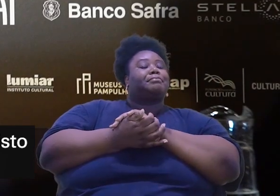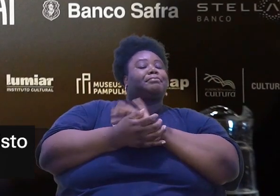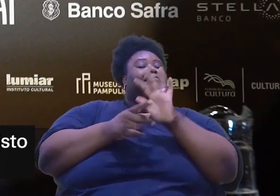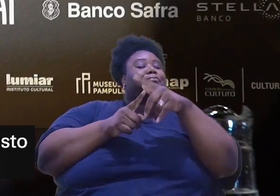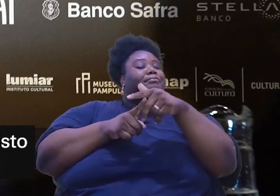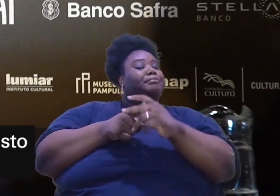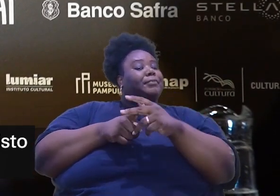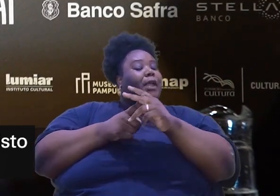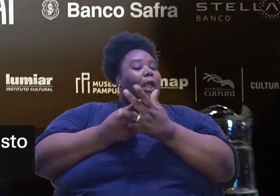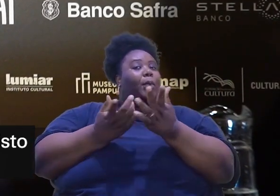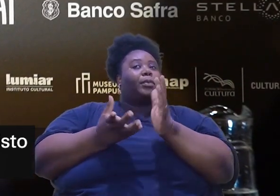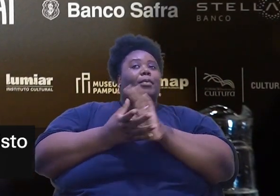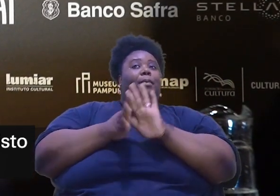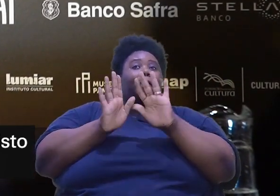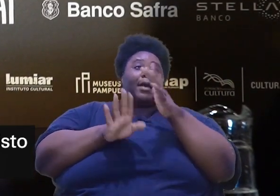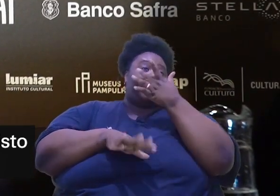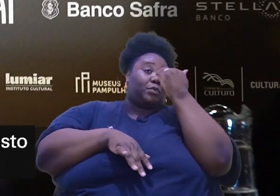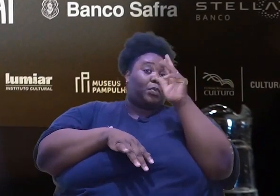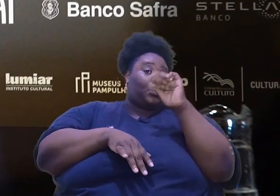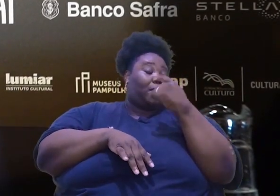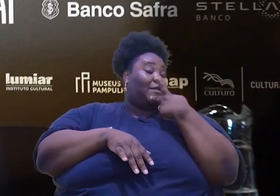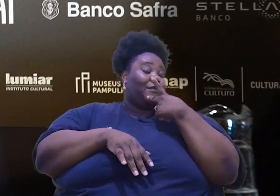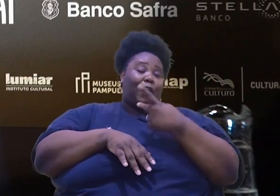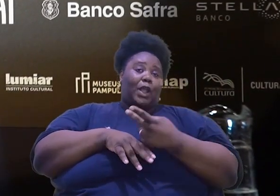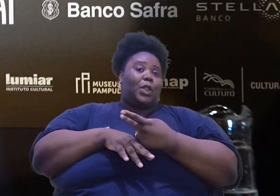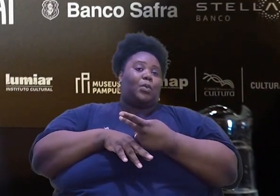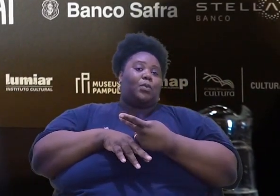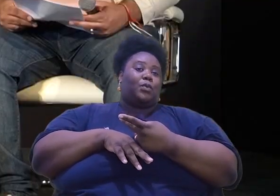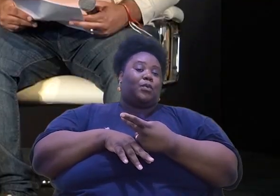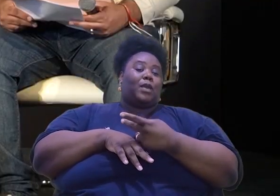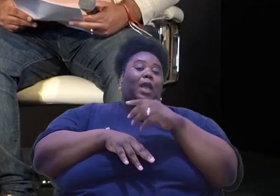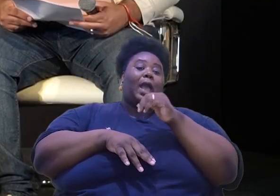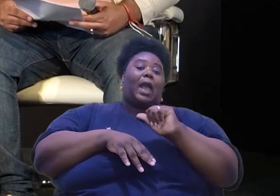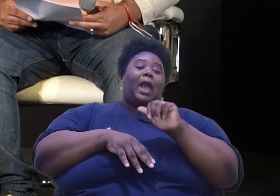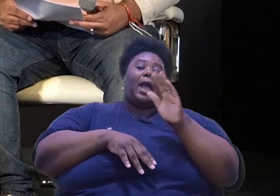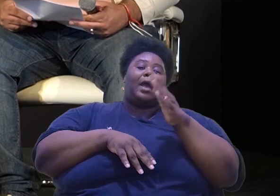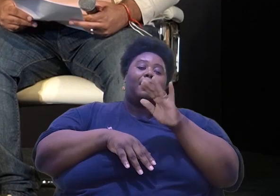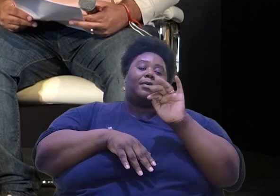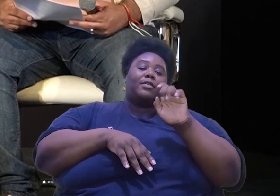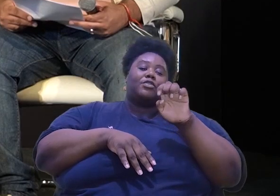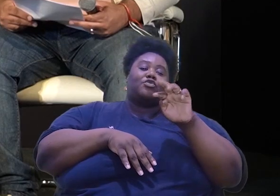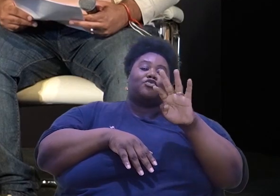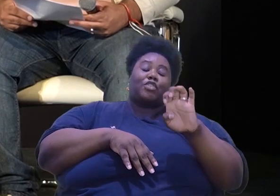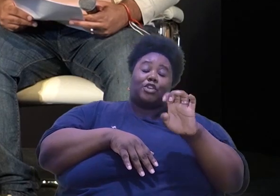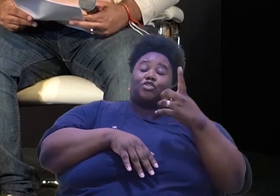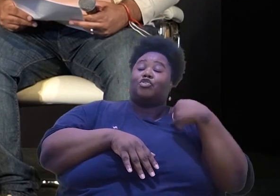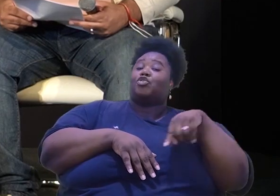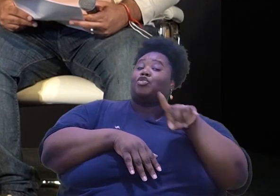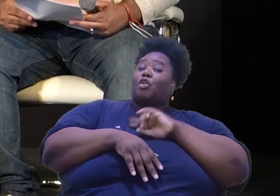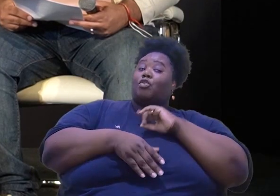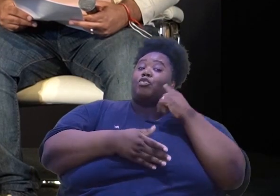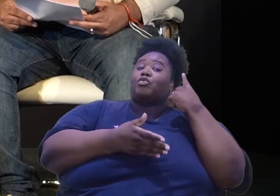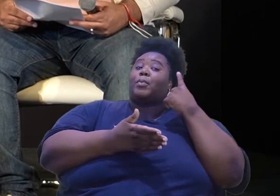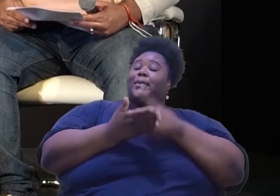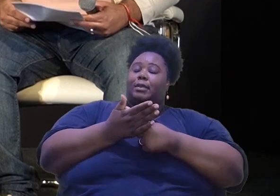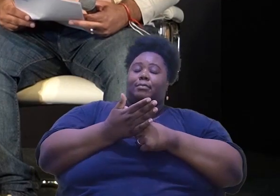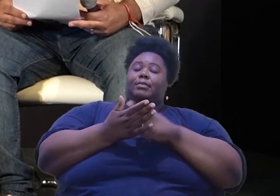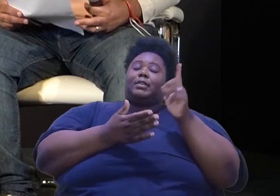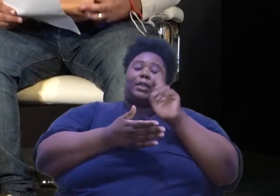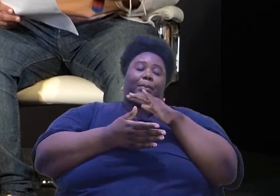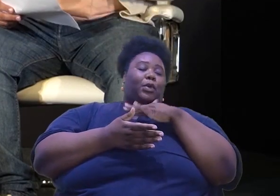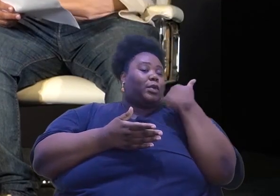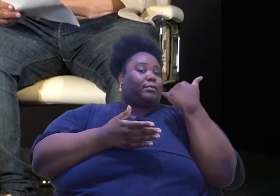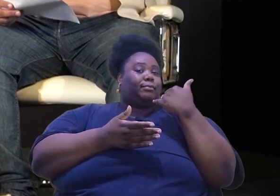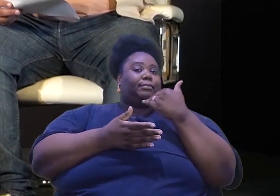por Conceição Evaristo, nunca diz isso. Ela disse, a gente combinamos de não morrer.